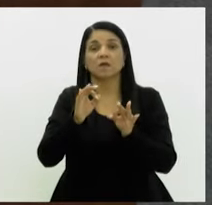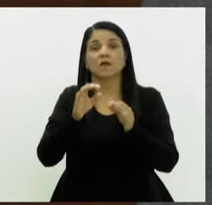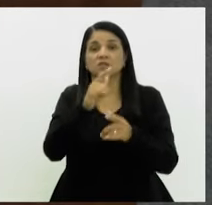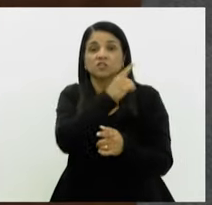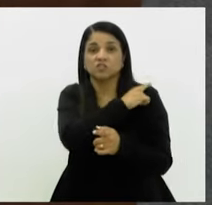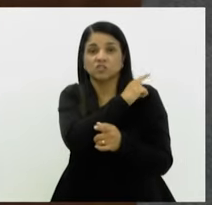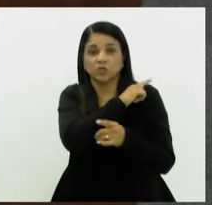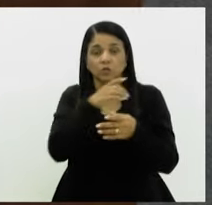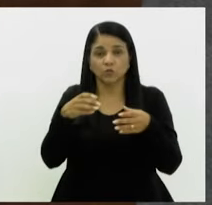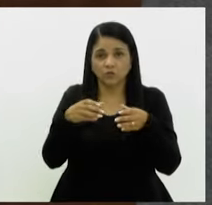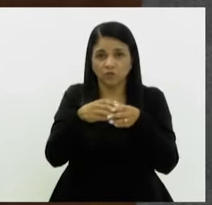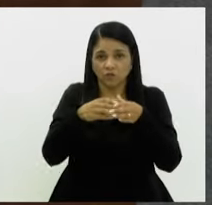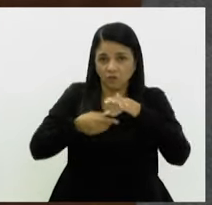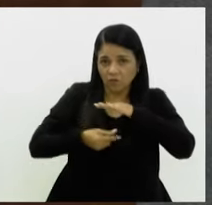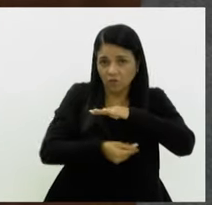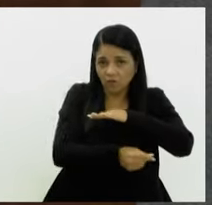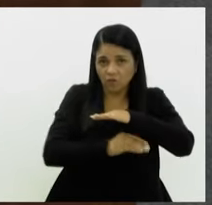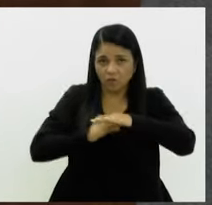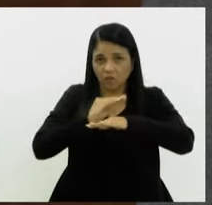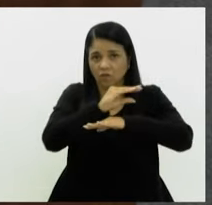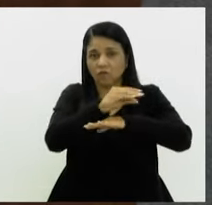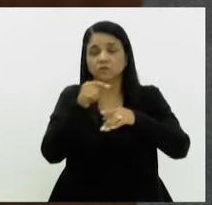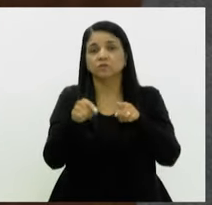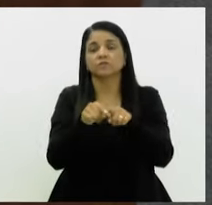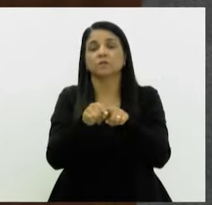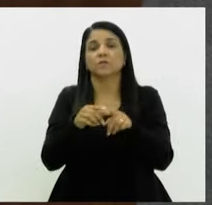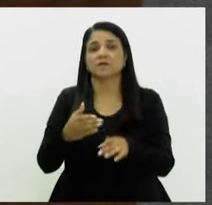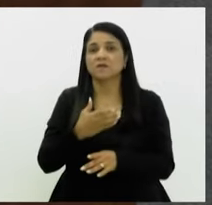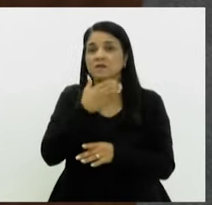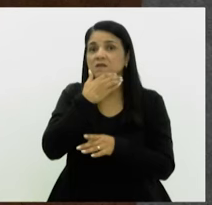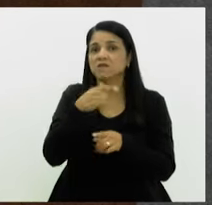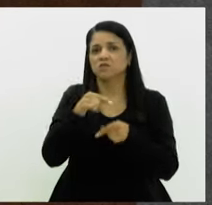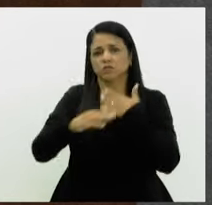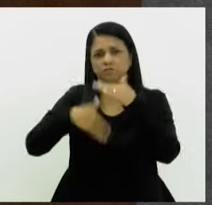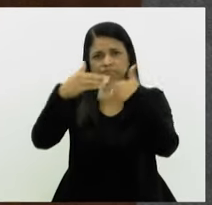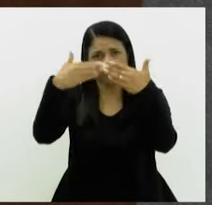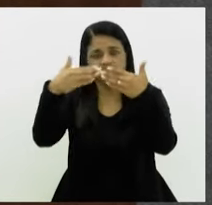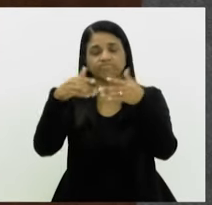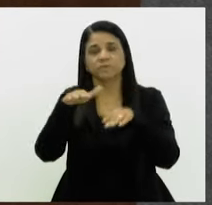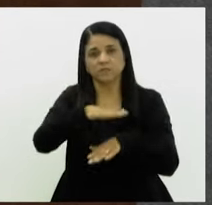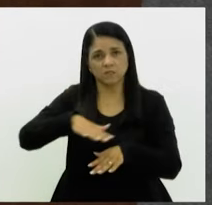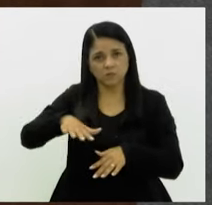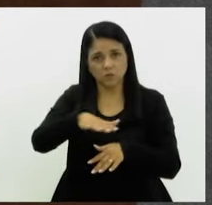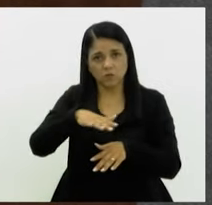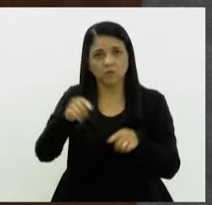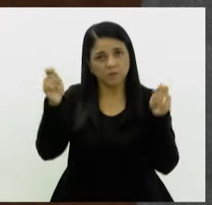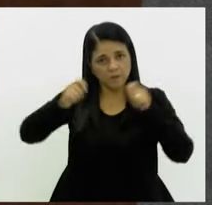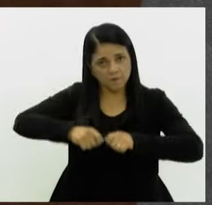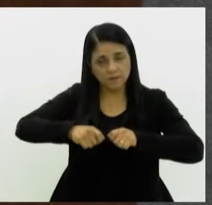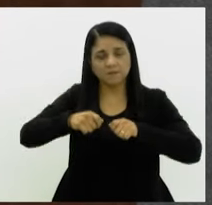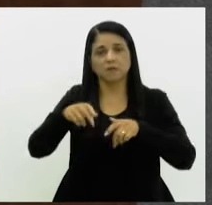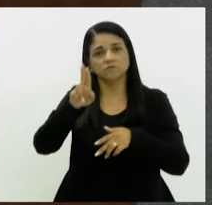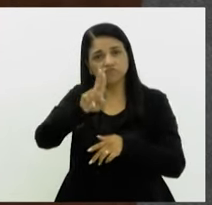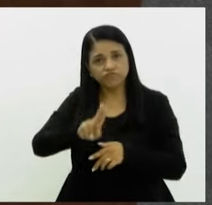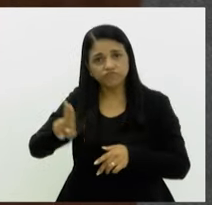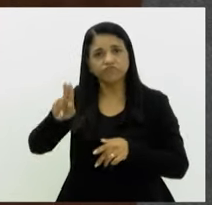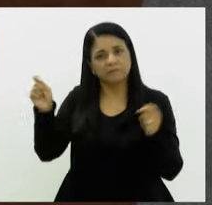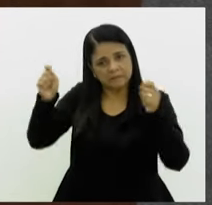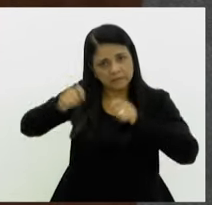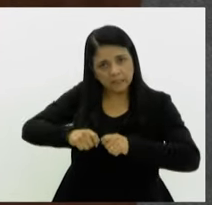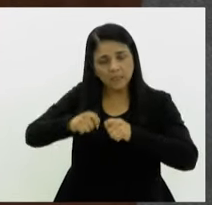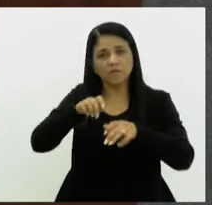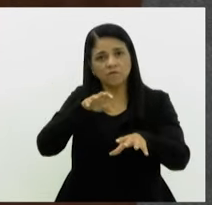a presença e colaboração crítica dos setores produtivos do Estado e a capacidade também da academia em prover a formação